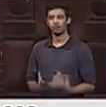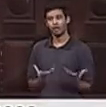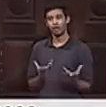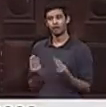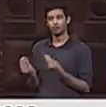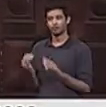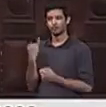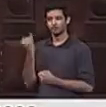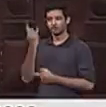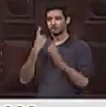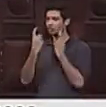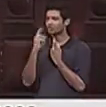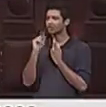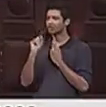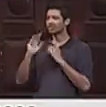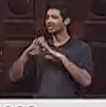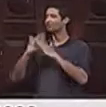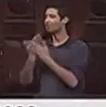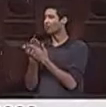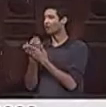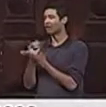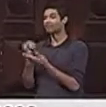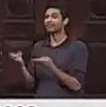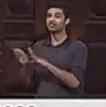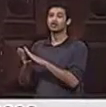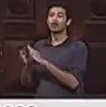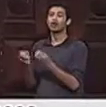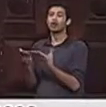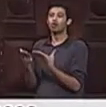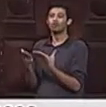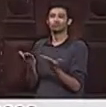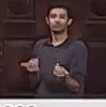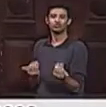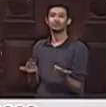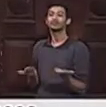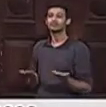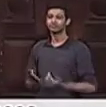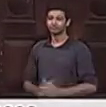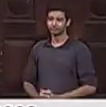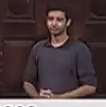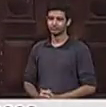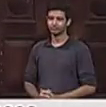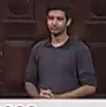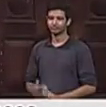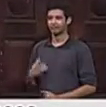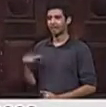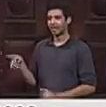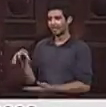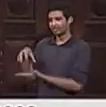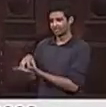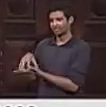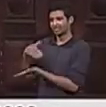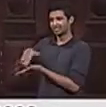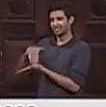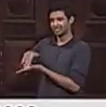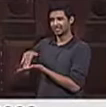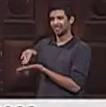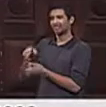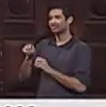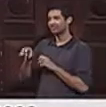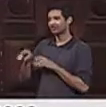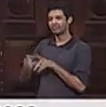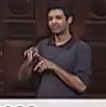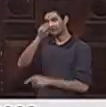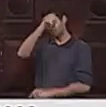comunidade escolar, é lógico. O que eu, na verdade, questionei é que por parte da Secretaria de Educação, por parte da Prefeitura,